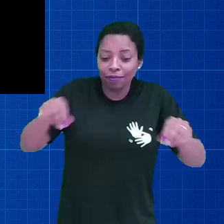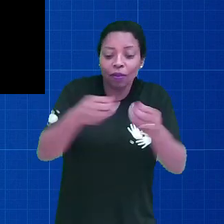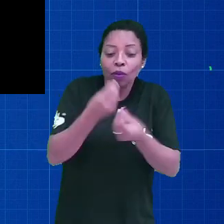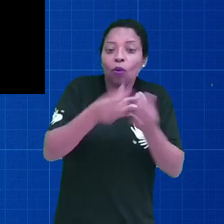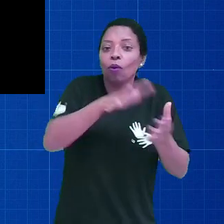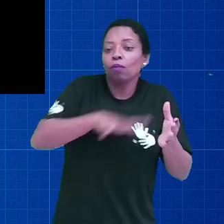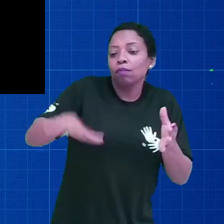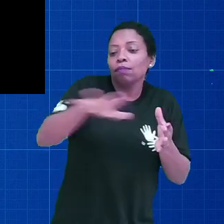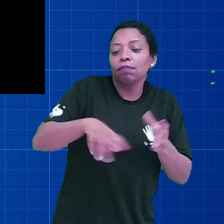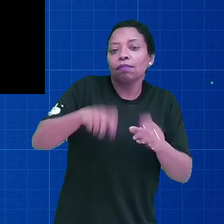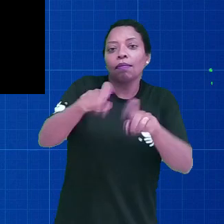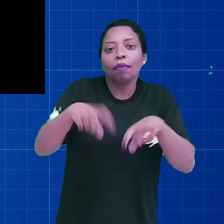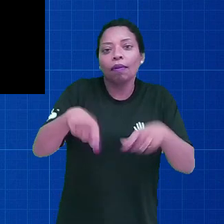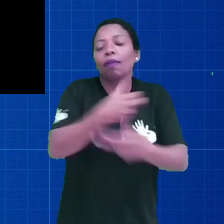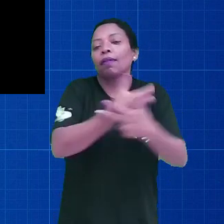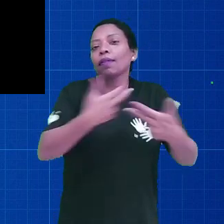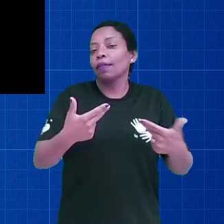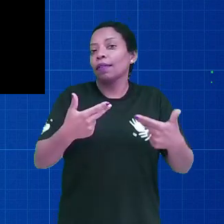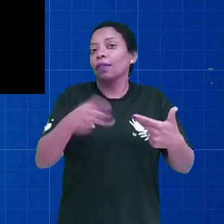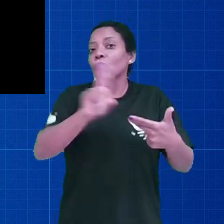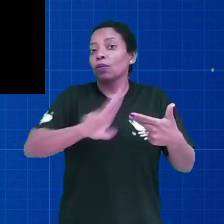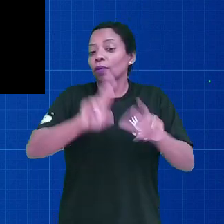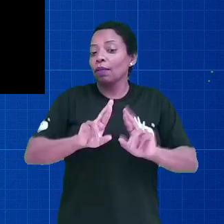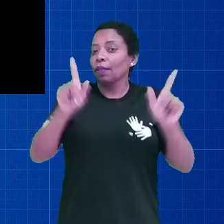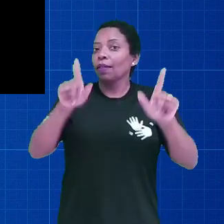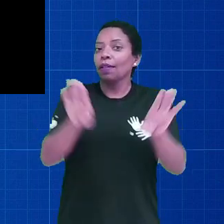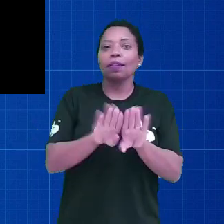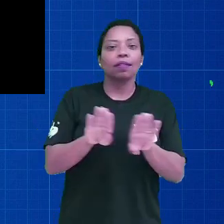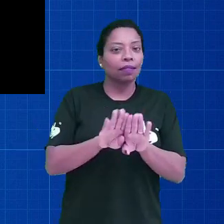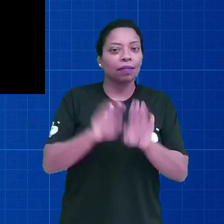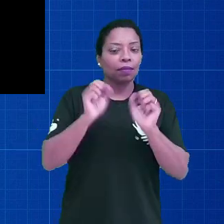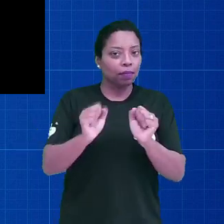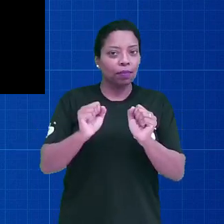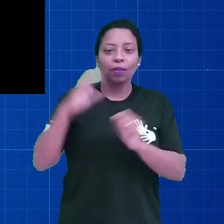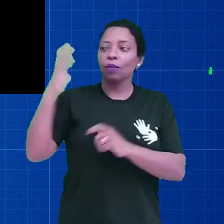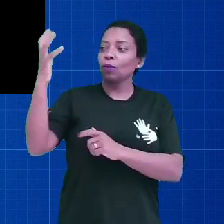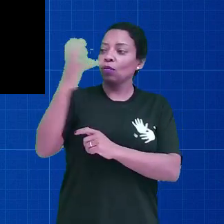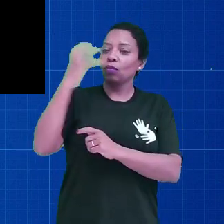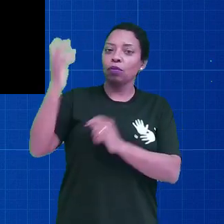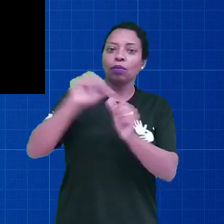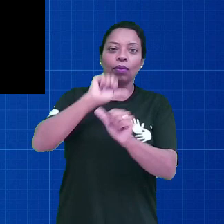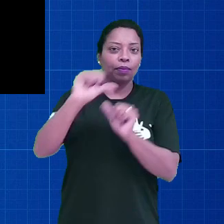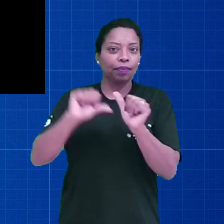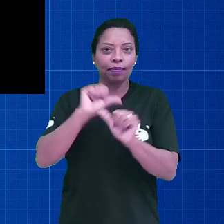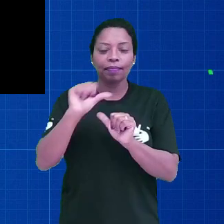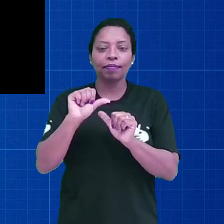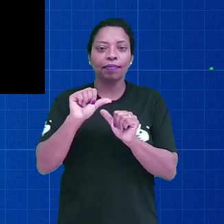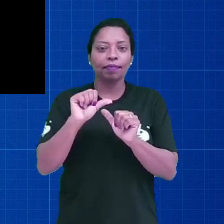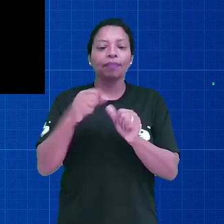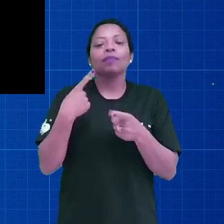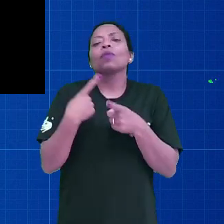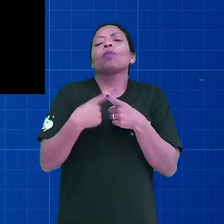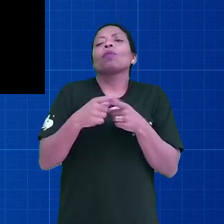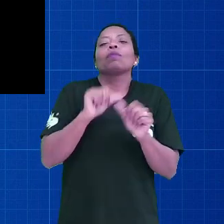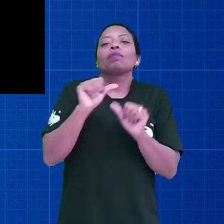E quando você muda o uso do solo, você está mudando o clima. Por que você está mudando o clima? Porque você está